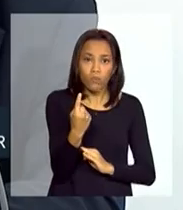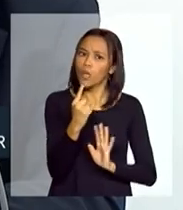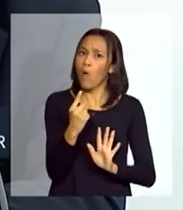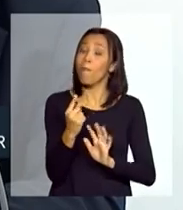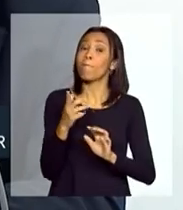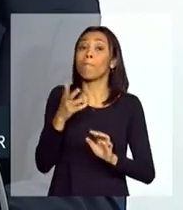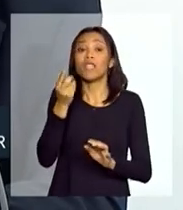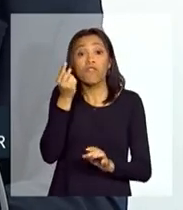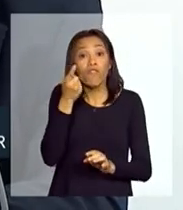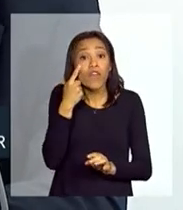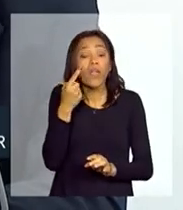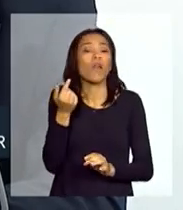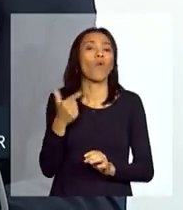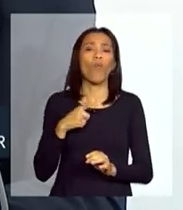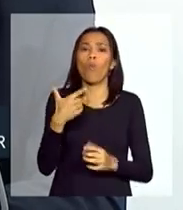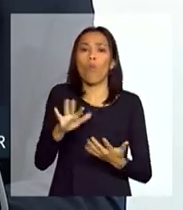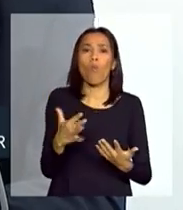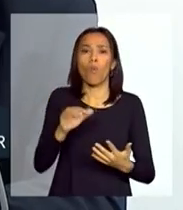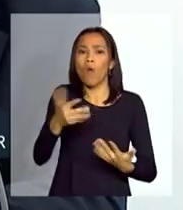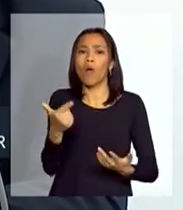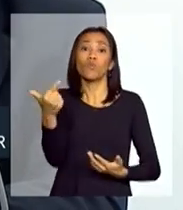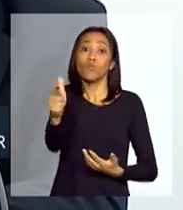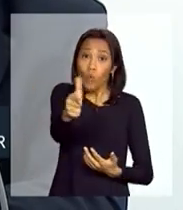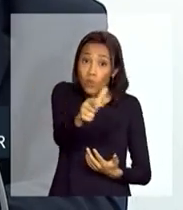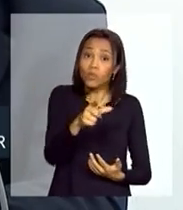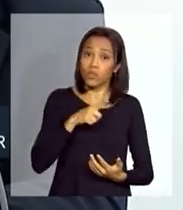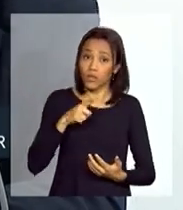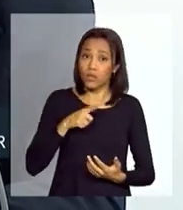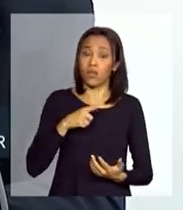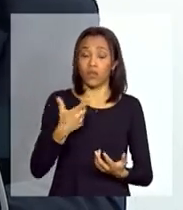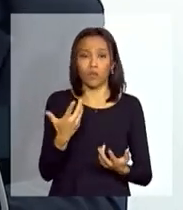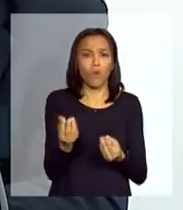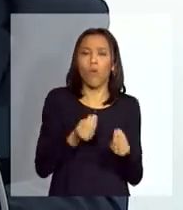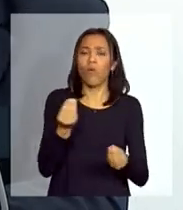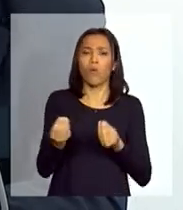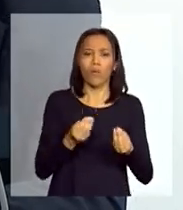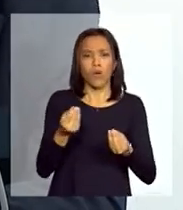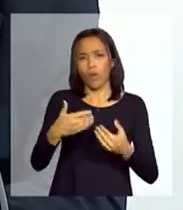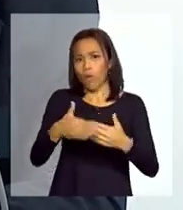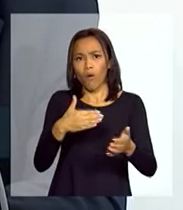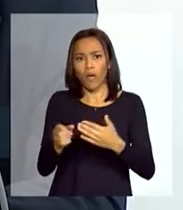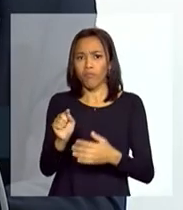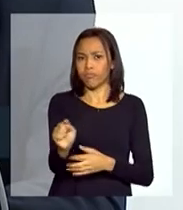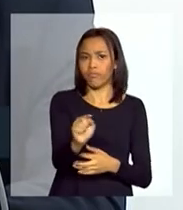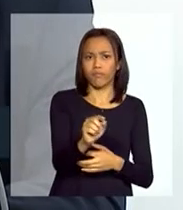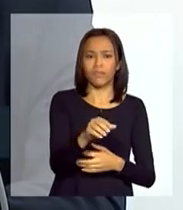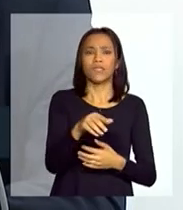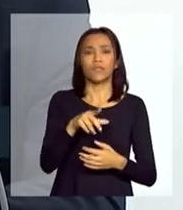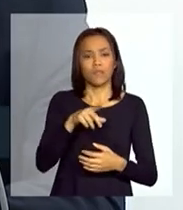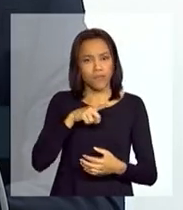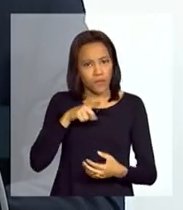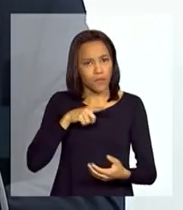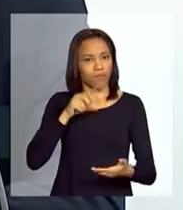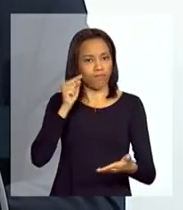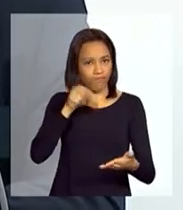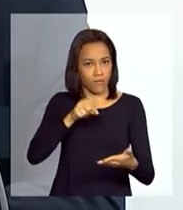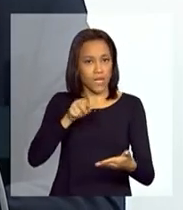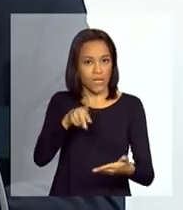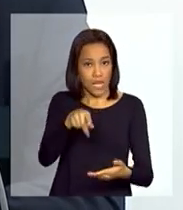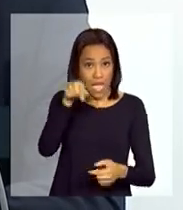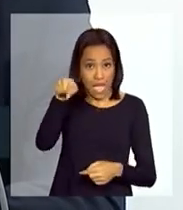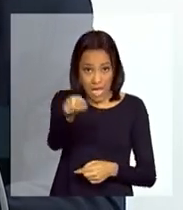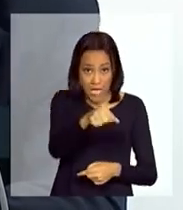nos seus meios de divulgação normal site cartas tá onde for nas agências que existem esses pacotes